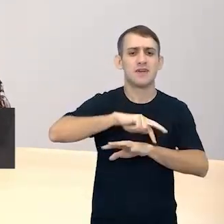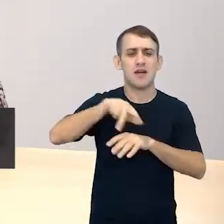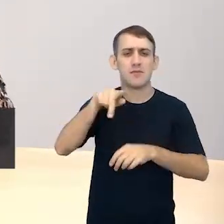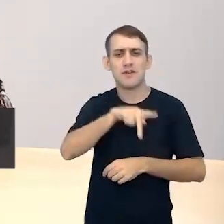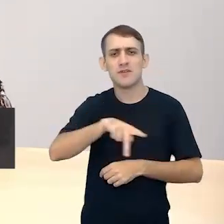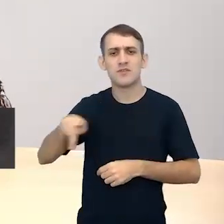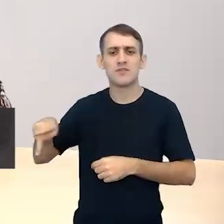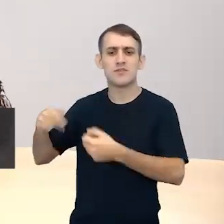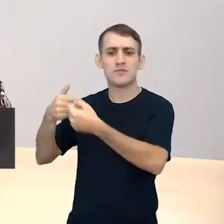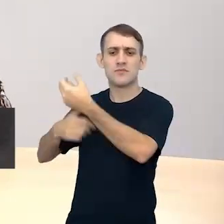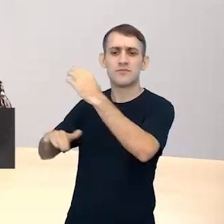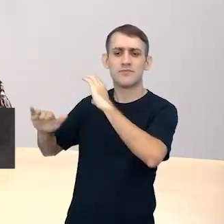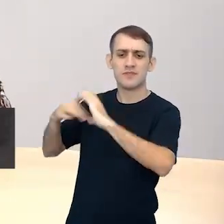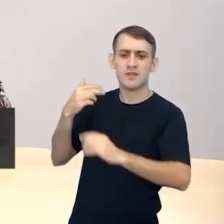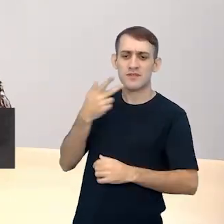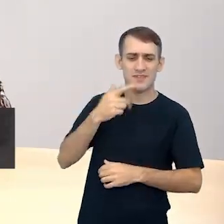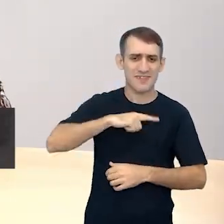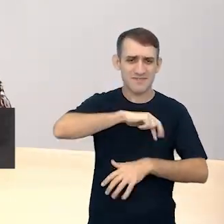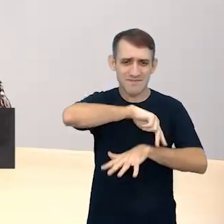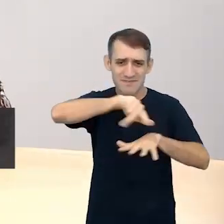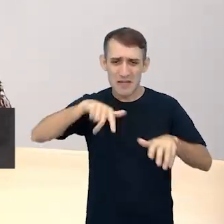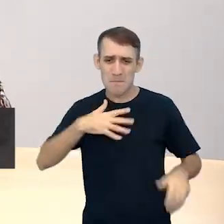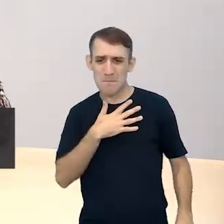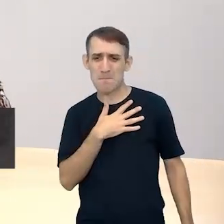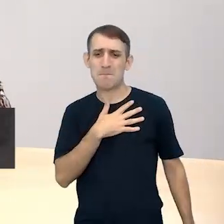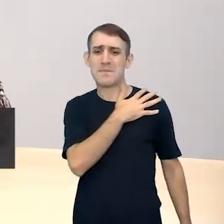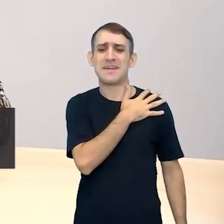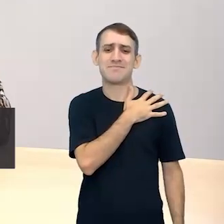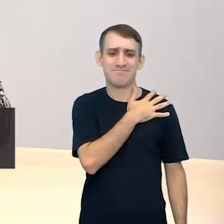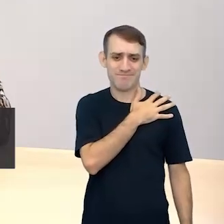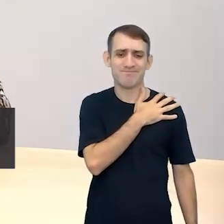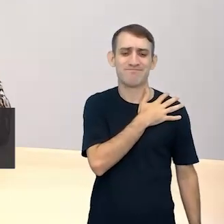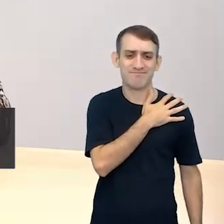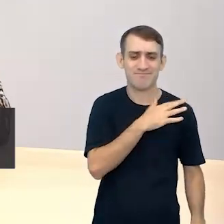estão colocando que existe muito preconceito, a Fran